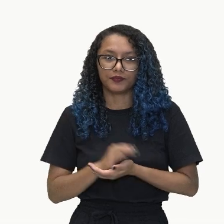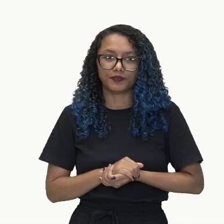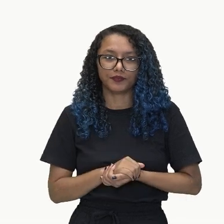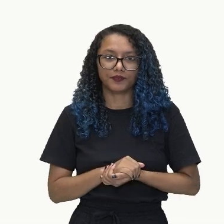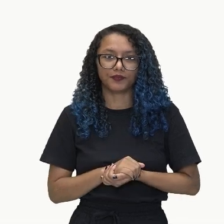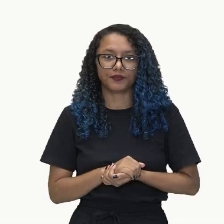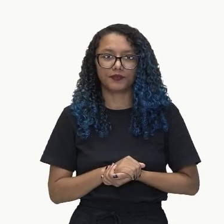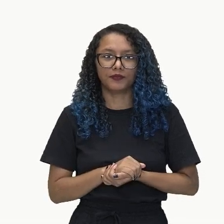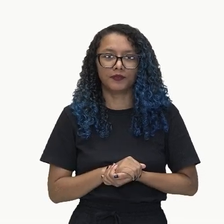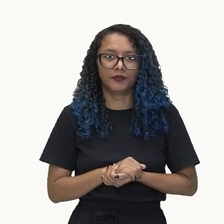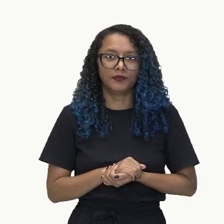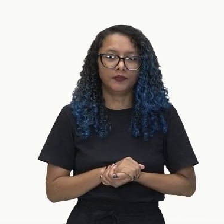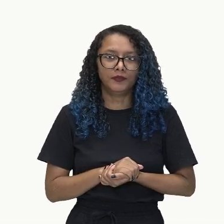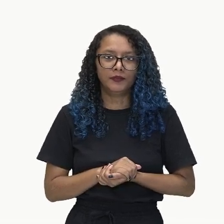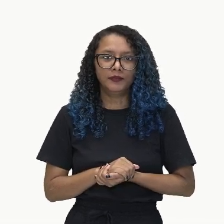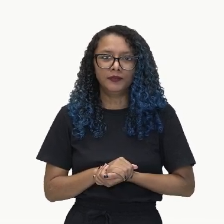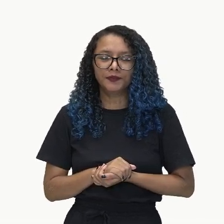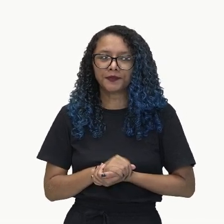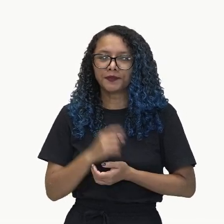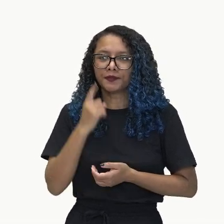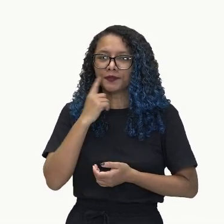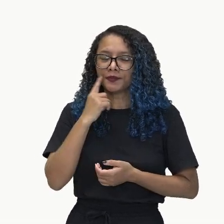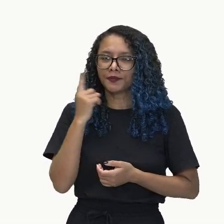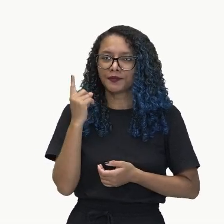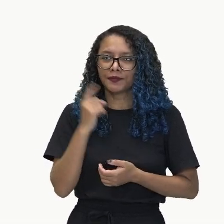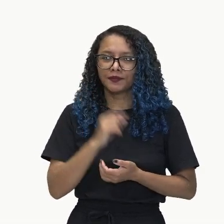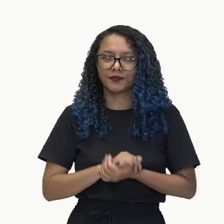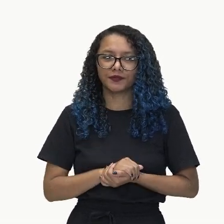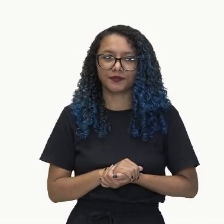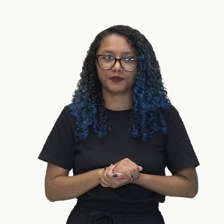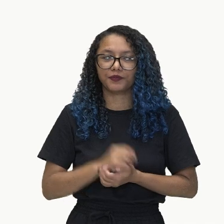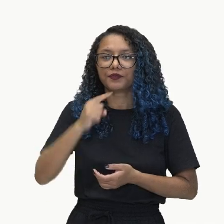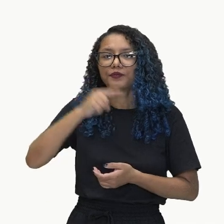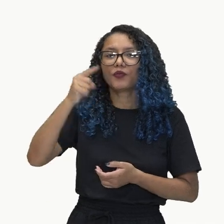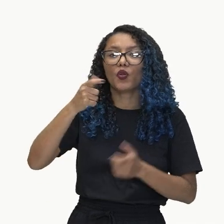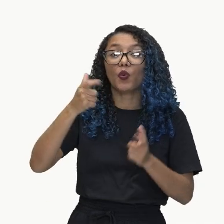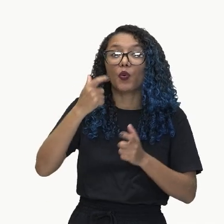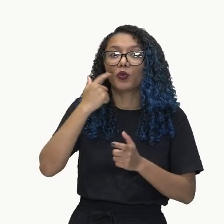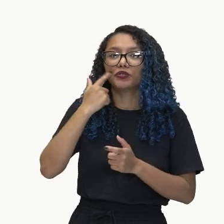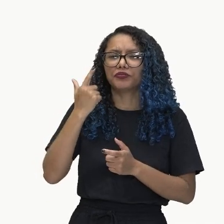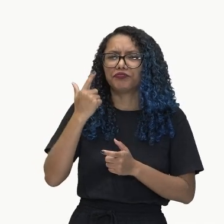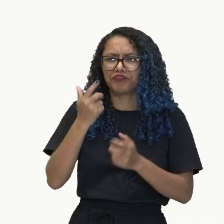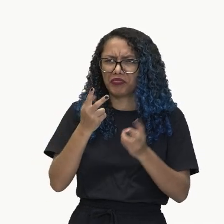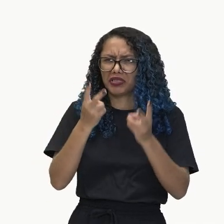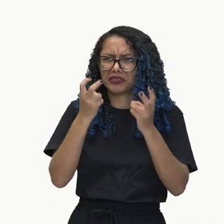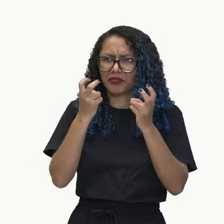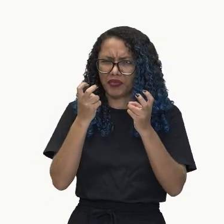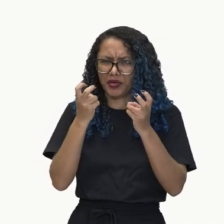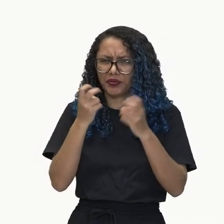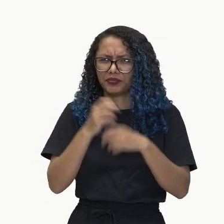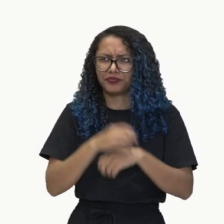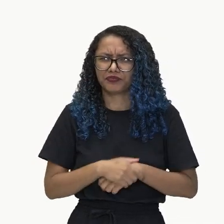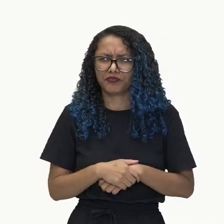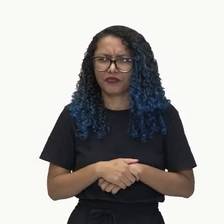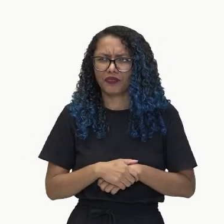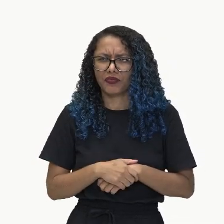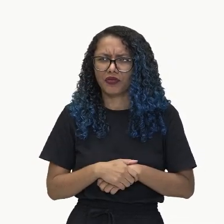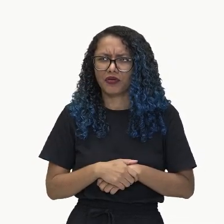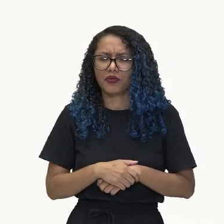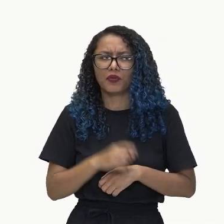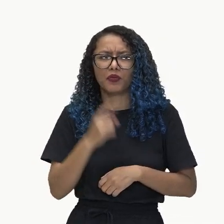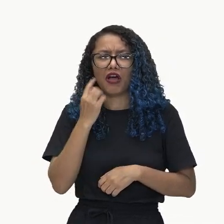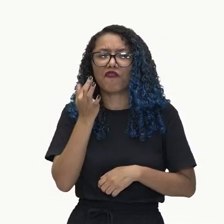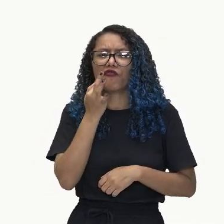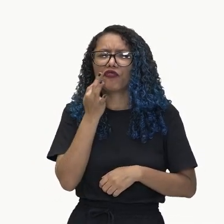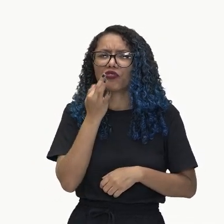Aqui nós temos Olha onde foi parar agora o assento vocês perceberam que desde maracujá